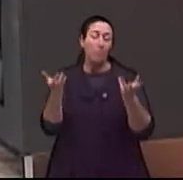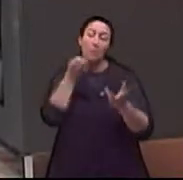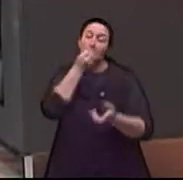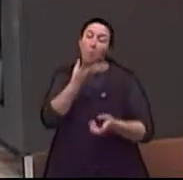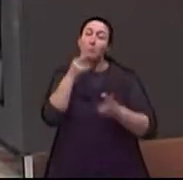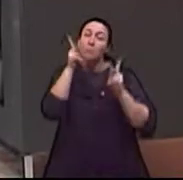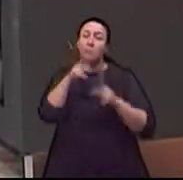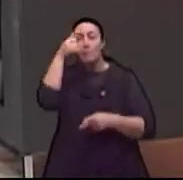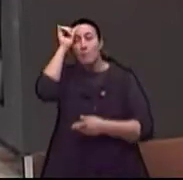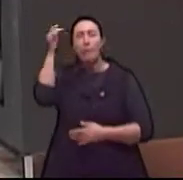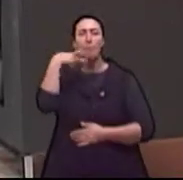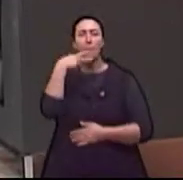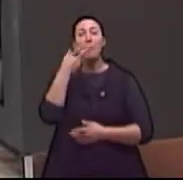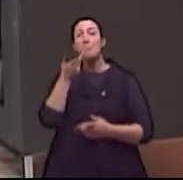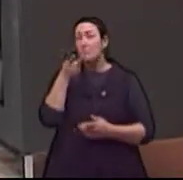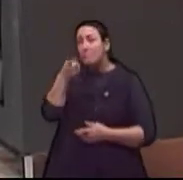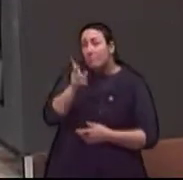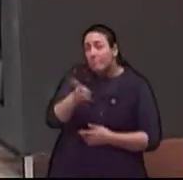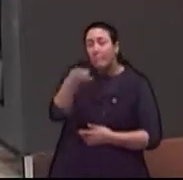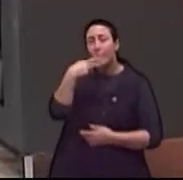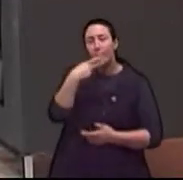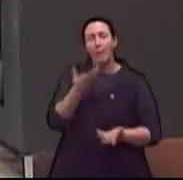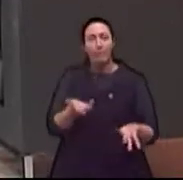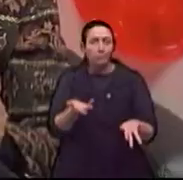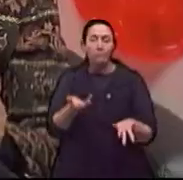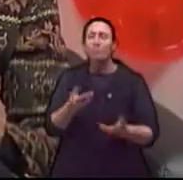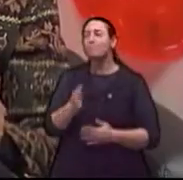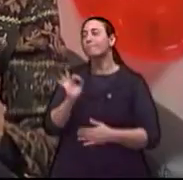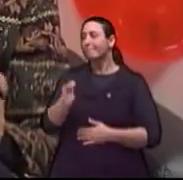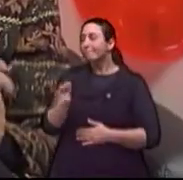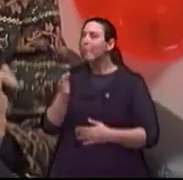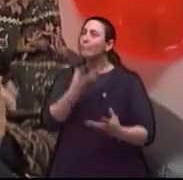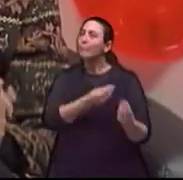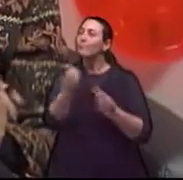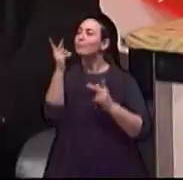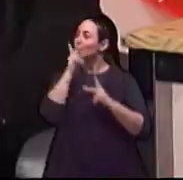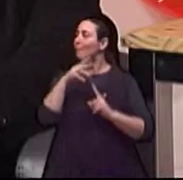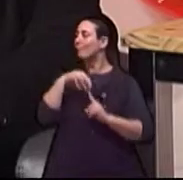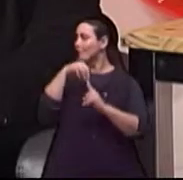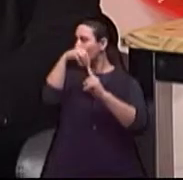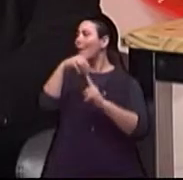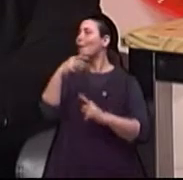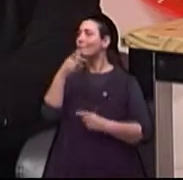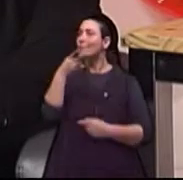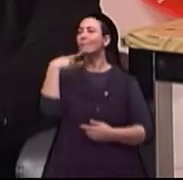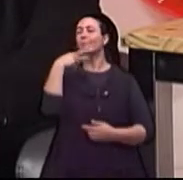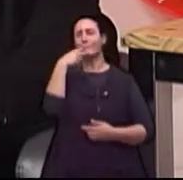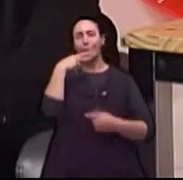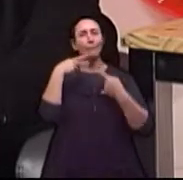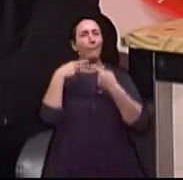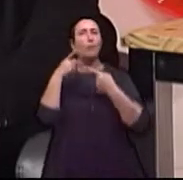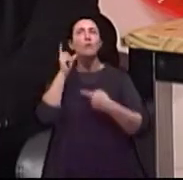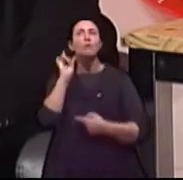fume mas as pessoas fumam fumam e esse esse é um dos principais né Esse é um dos principais